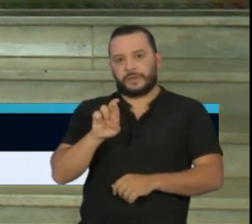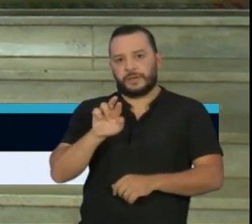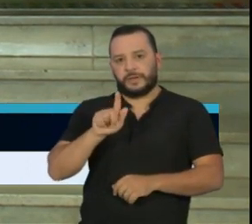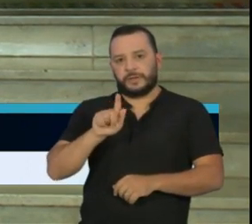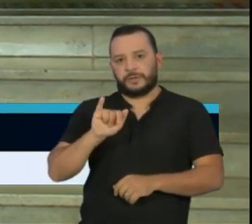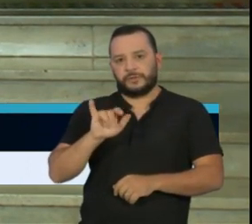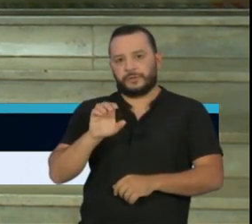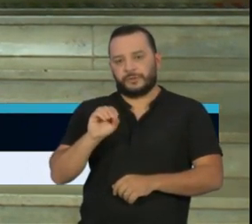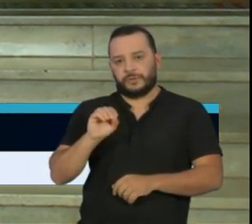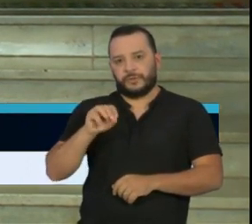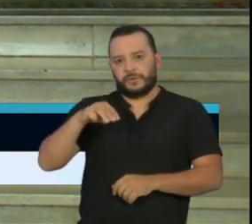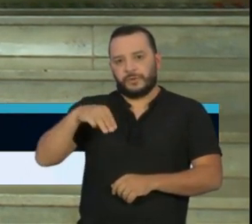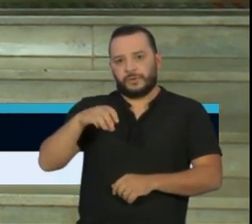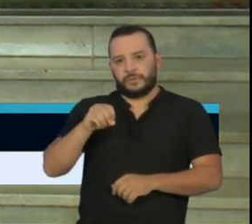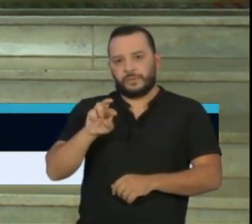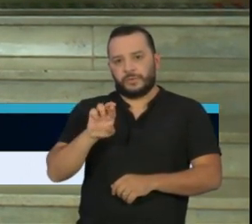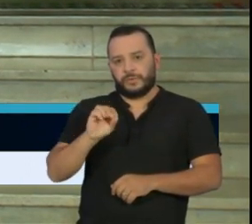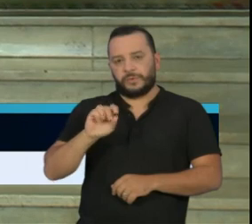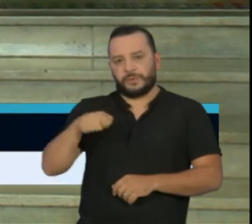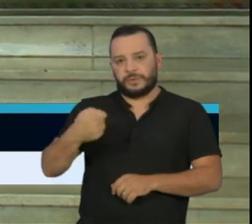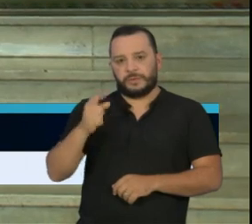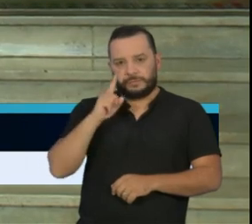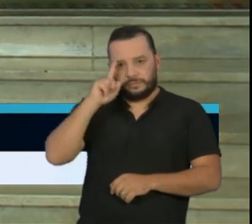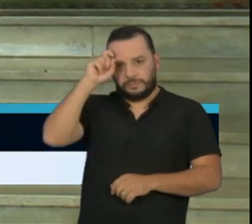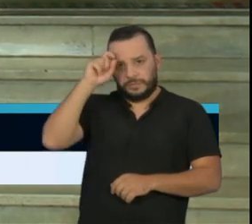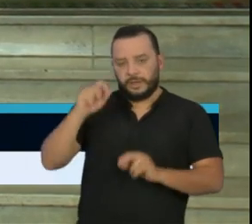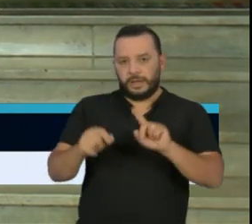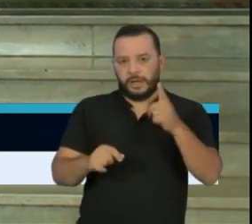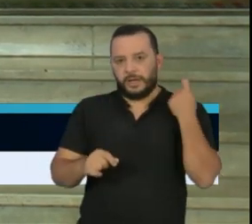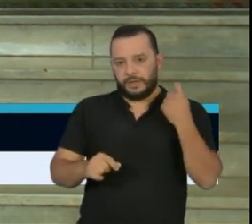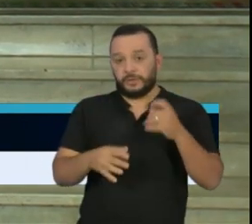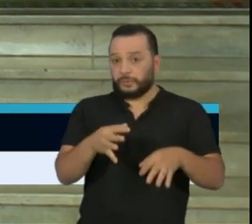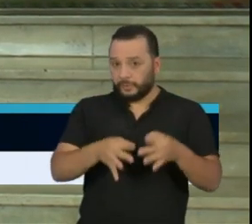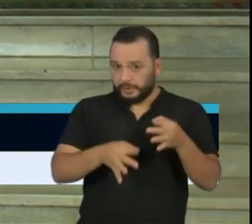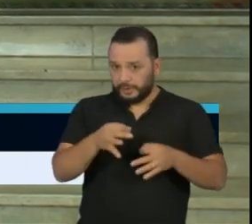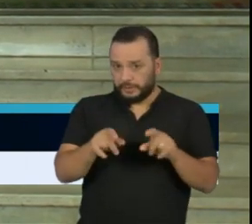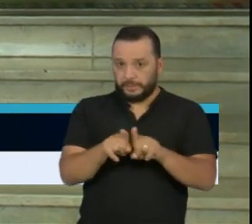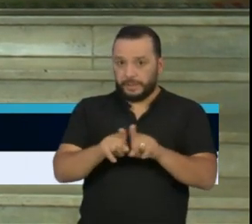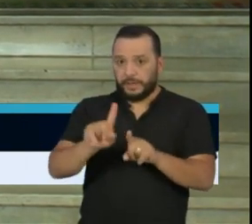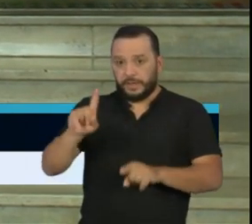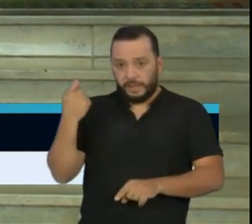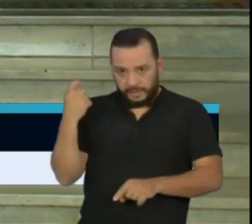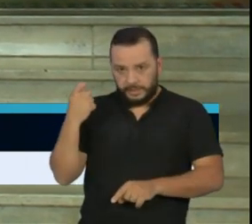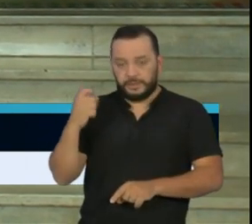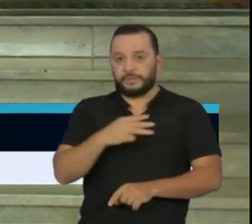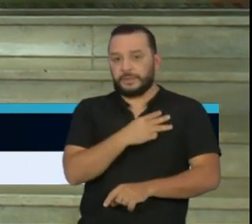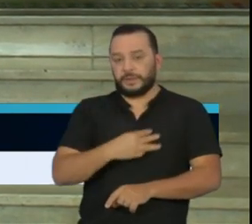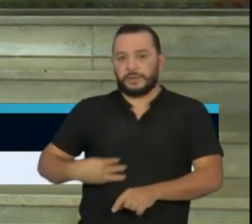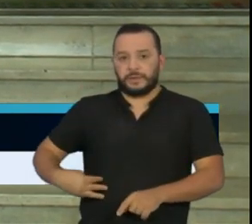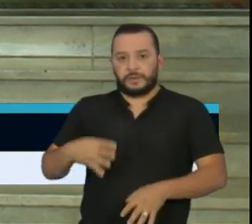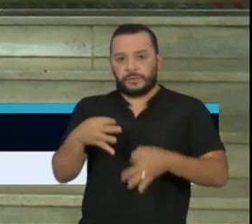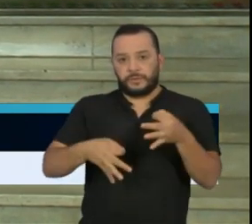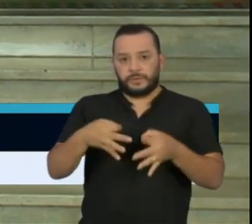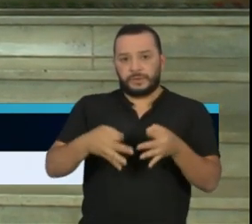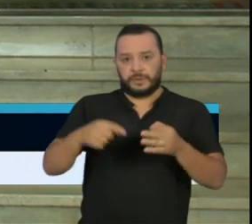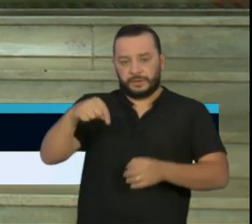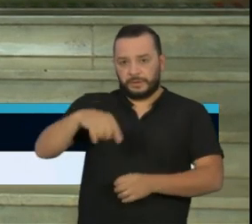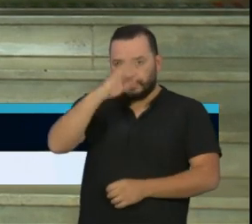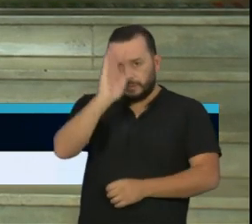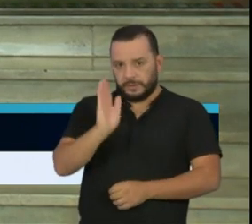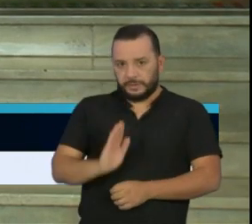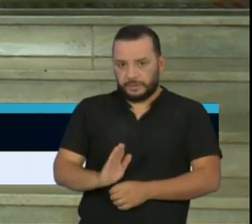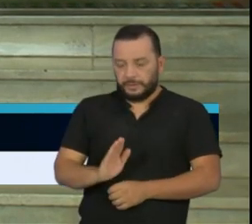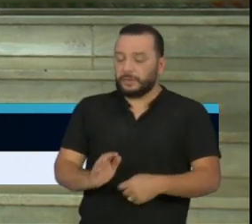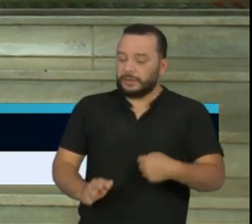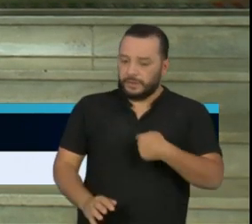o ex-juiz e ex-ministro da Justiça e da Segurança Pública do Brasil. Na qualidade de governador do